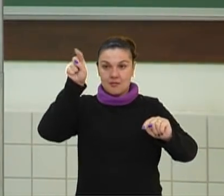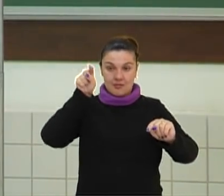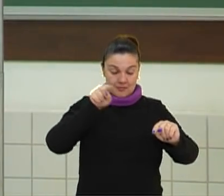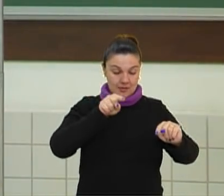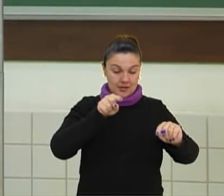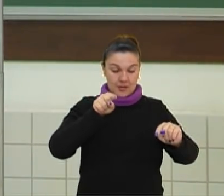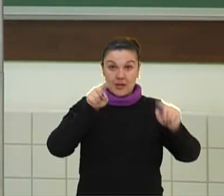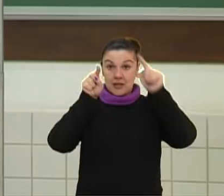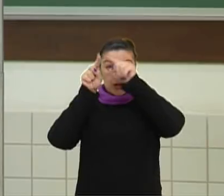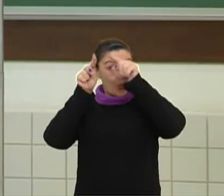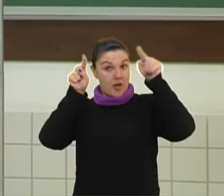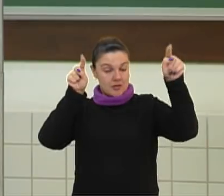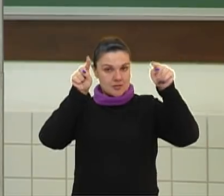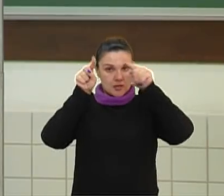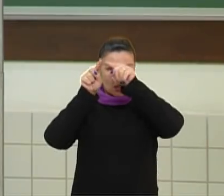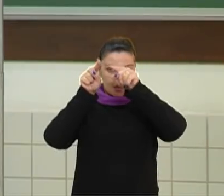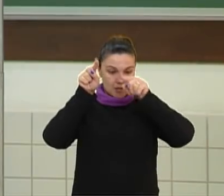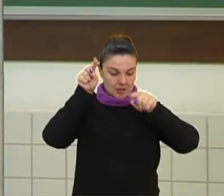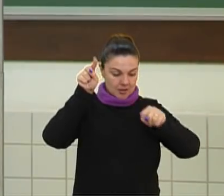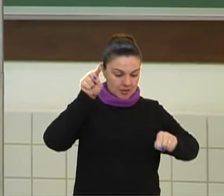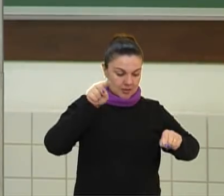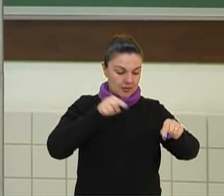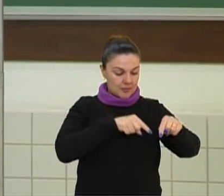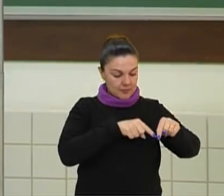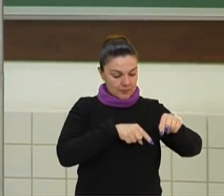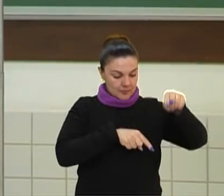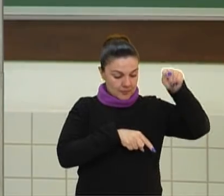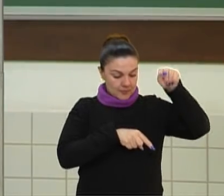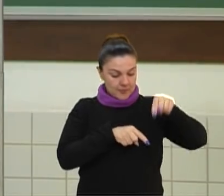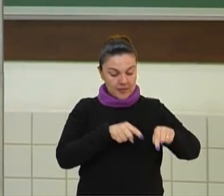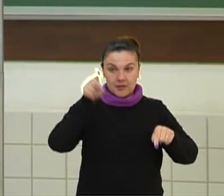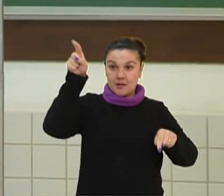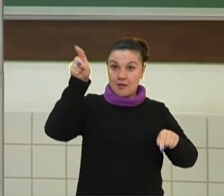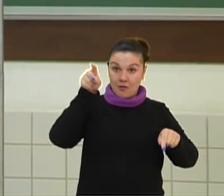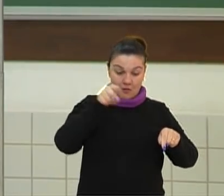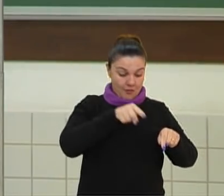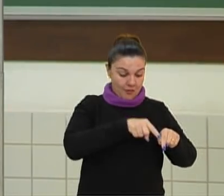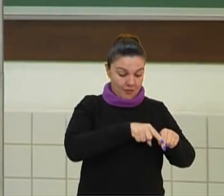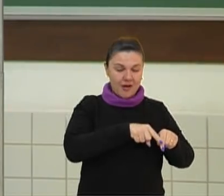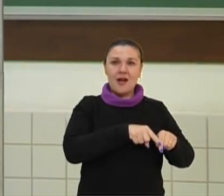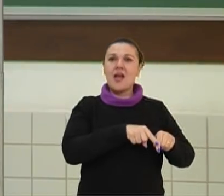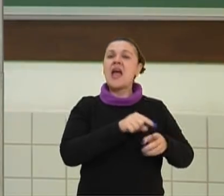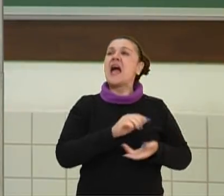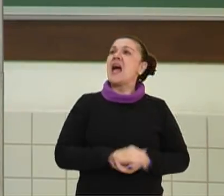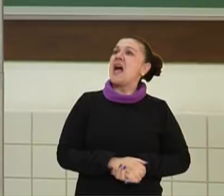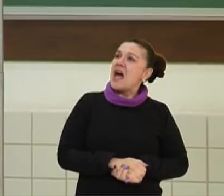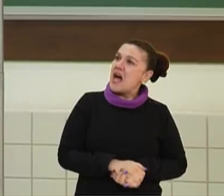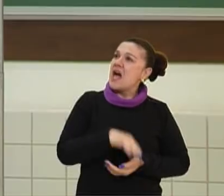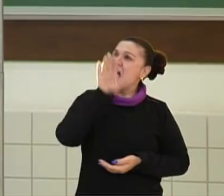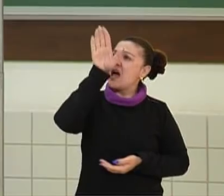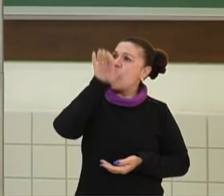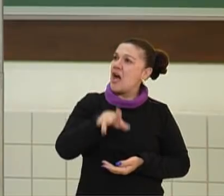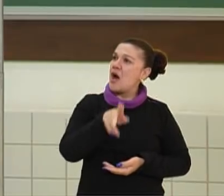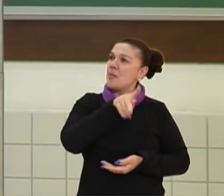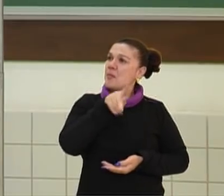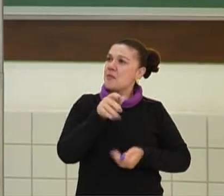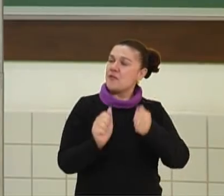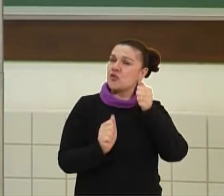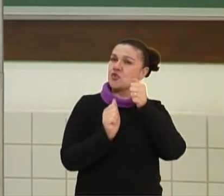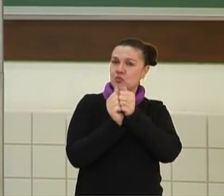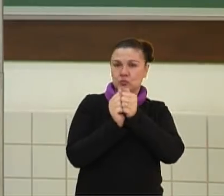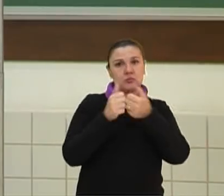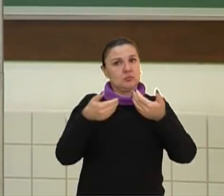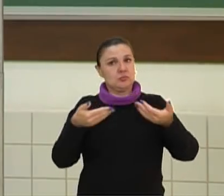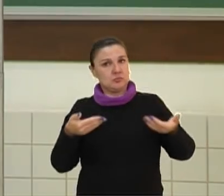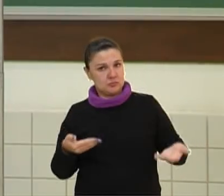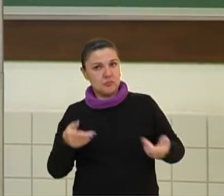não seja consecutivo, nós estamos formando uma diagonal. Ah, professor, mas e se for consecutivo? Se